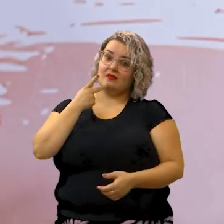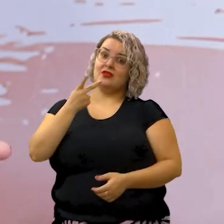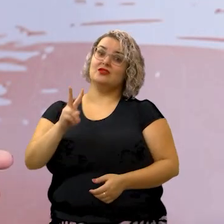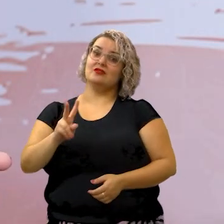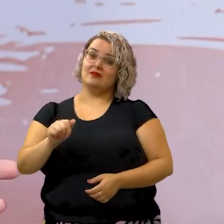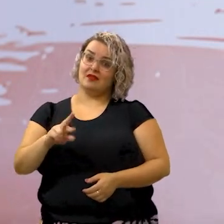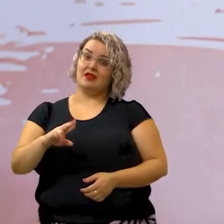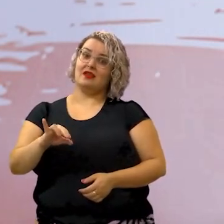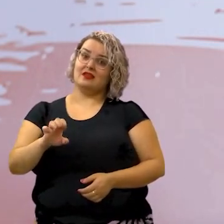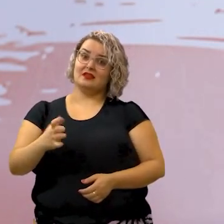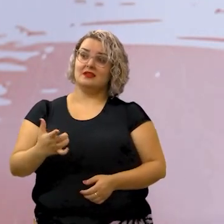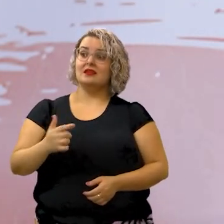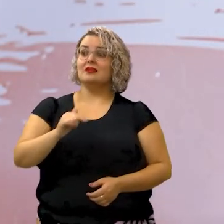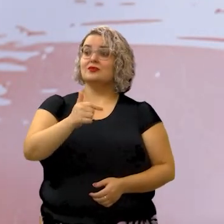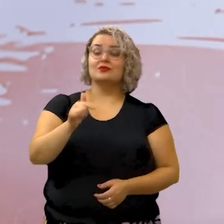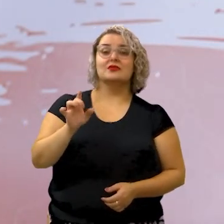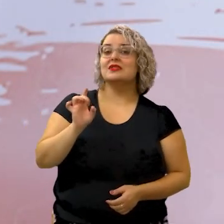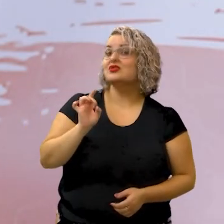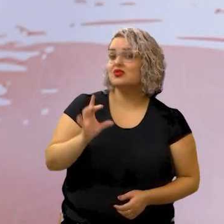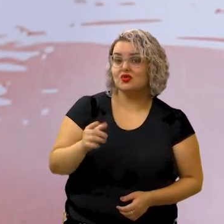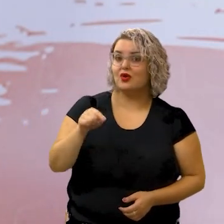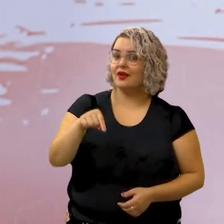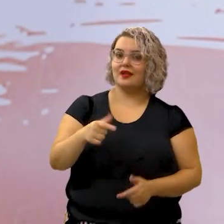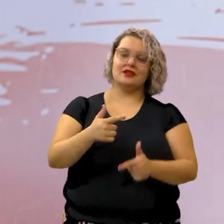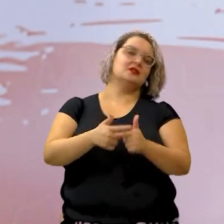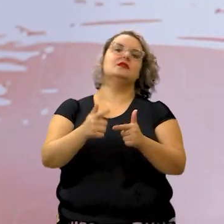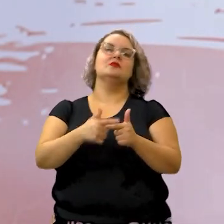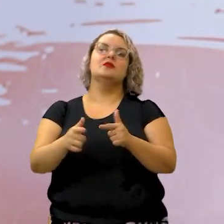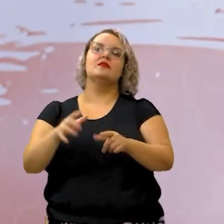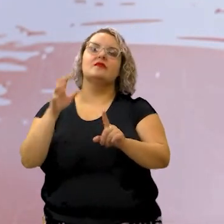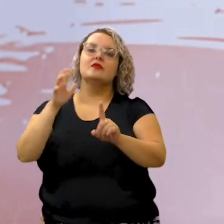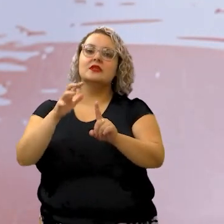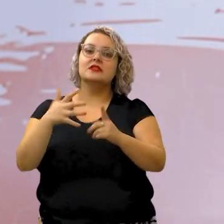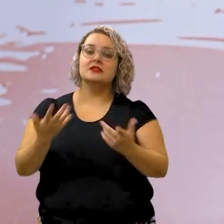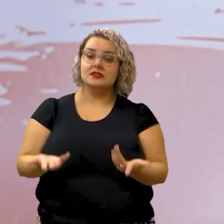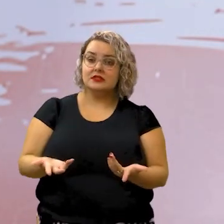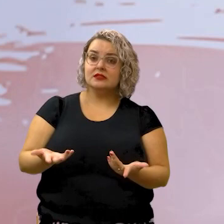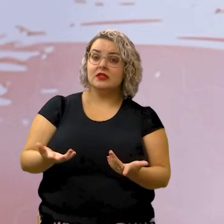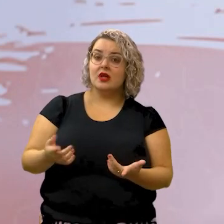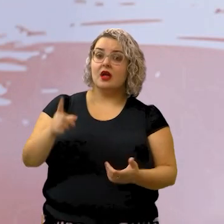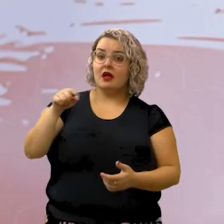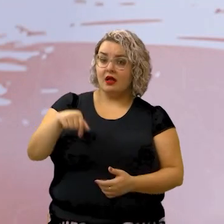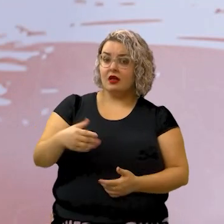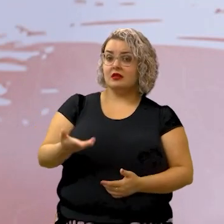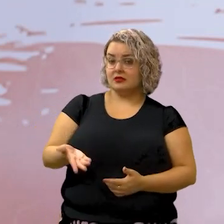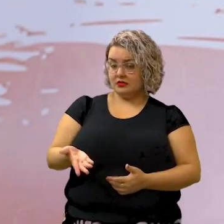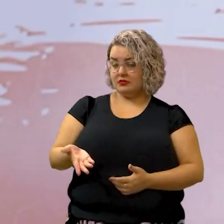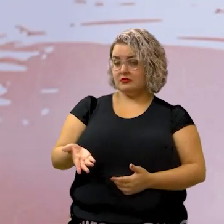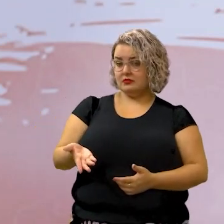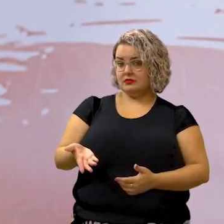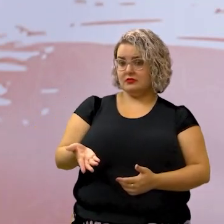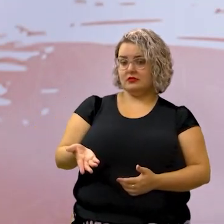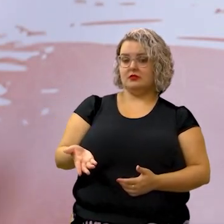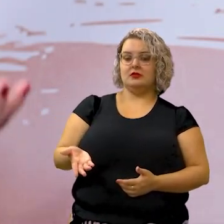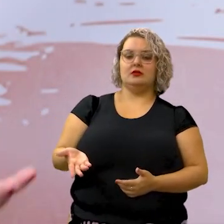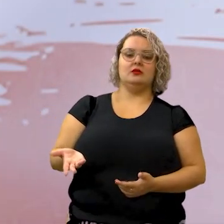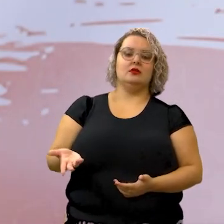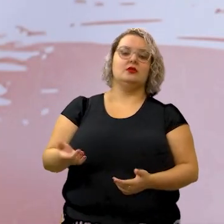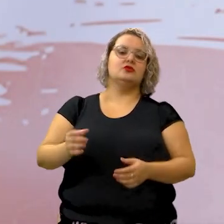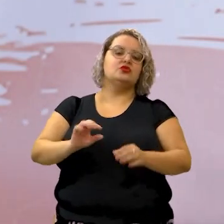falando de varizes, mas não tem só esse problema que afeta, né, essa questão aí